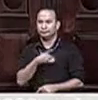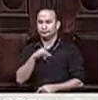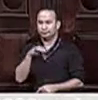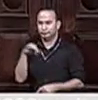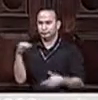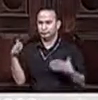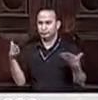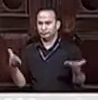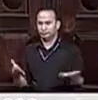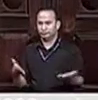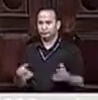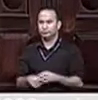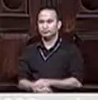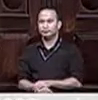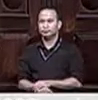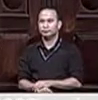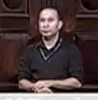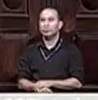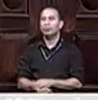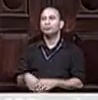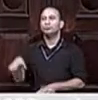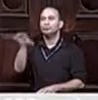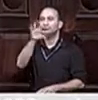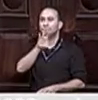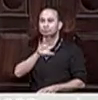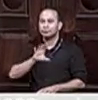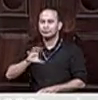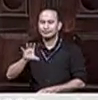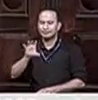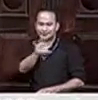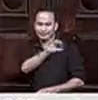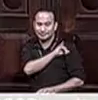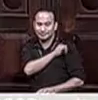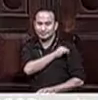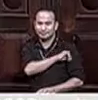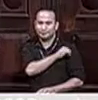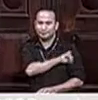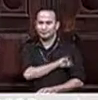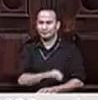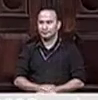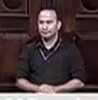de hoje no estado do Rio de Janeiro,